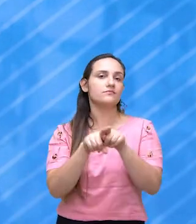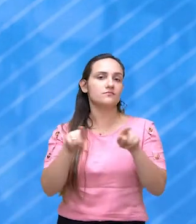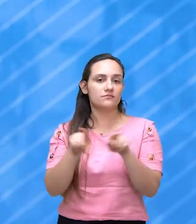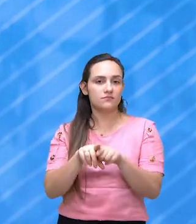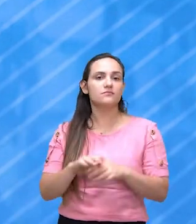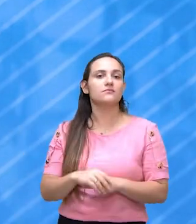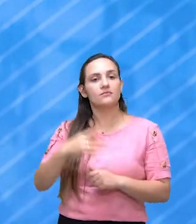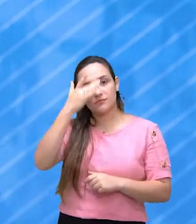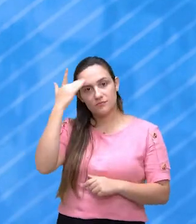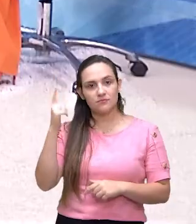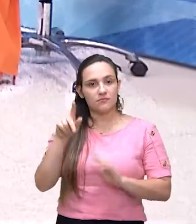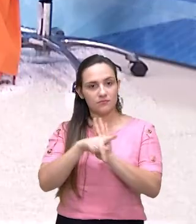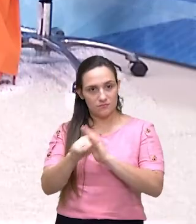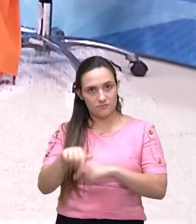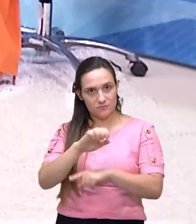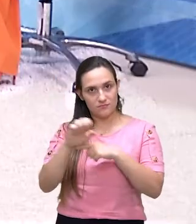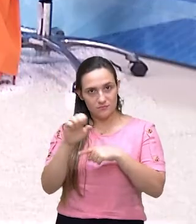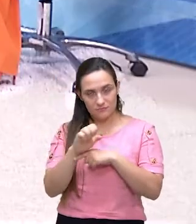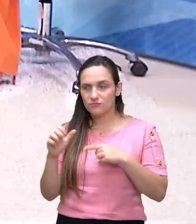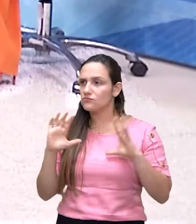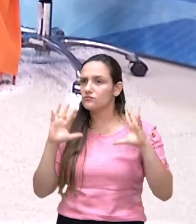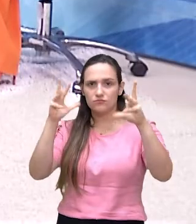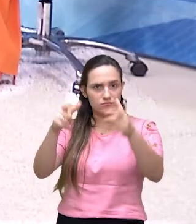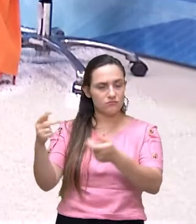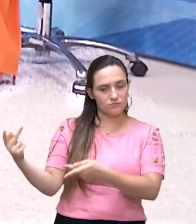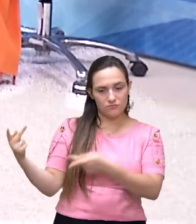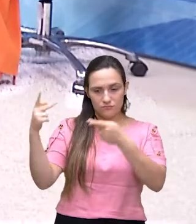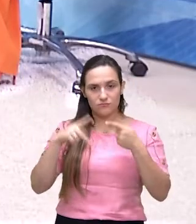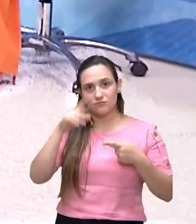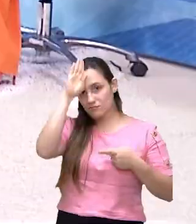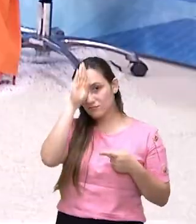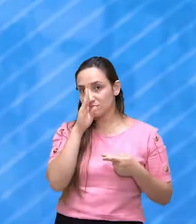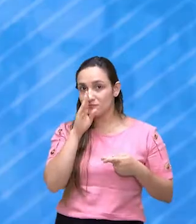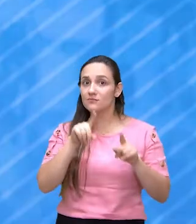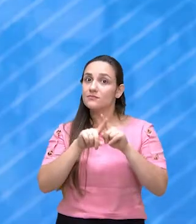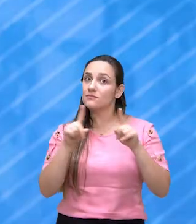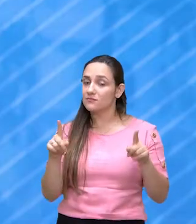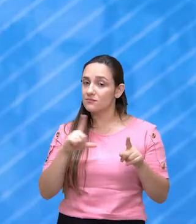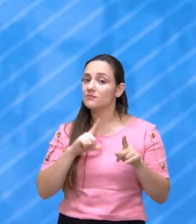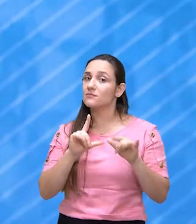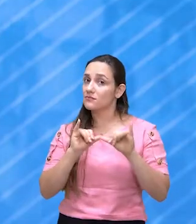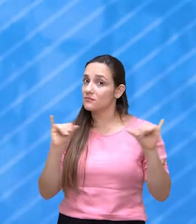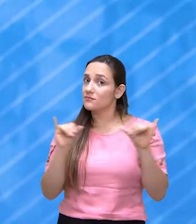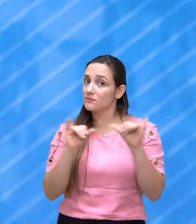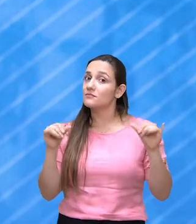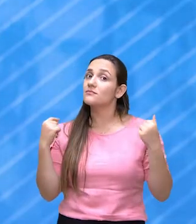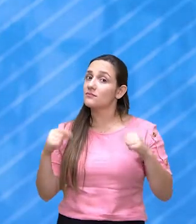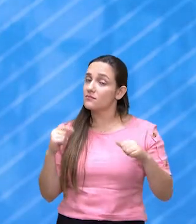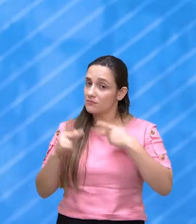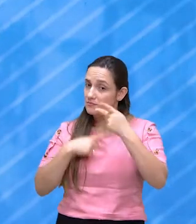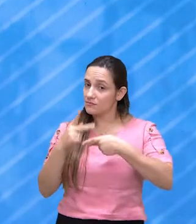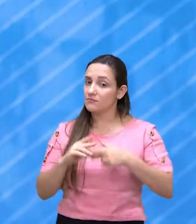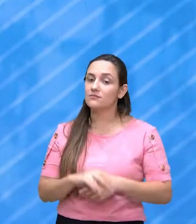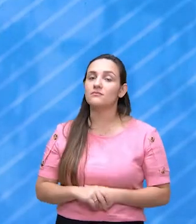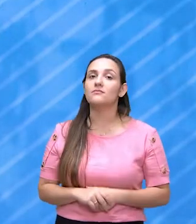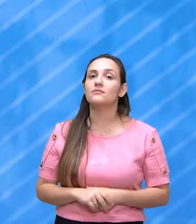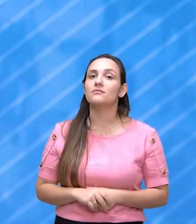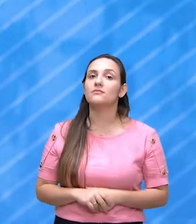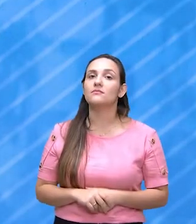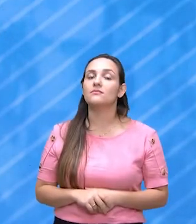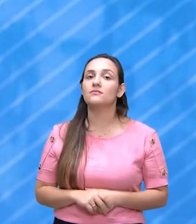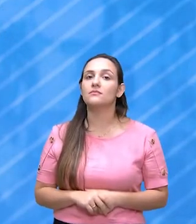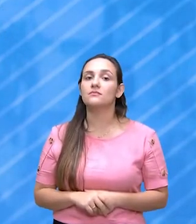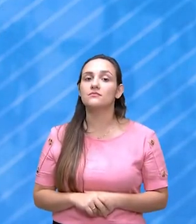para tu o advogado Z na verdade operadores do direito do Estado tão estão todos convidados vai ser gratuito mas nós estamos fazendo uma campanha